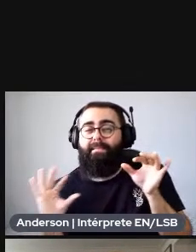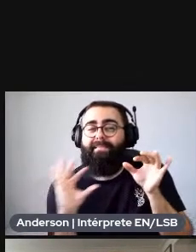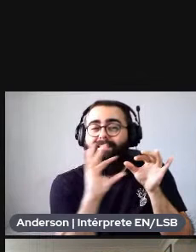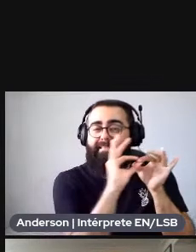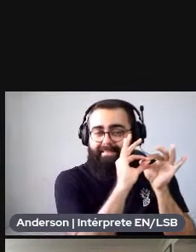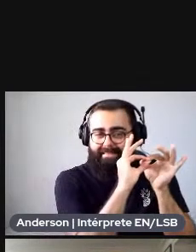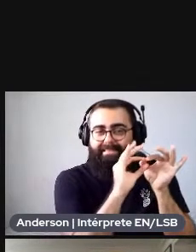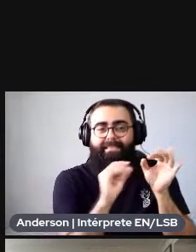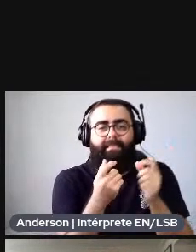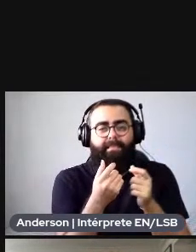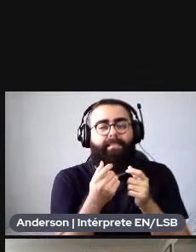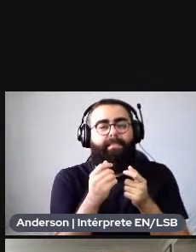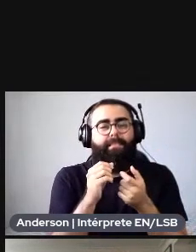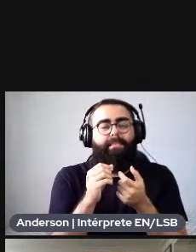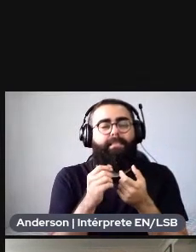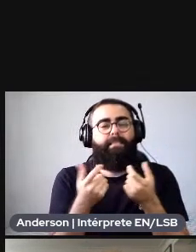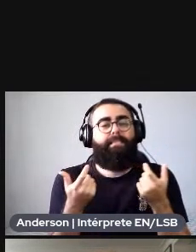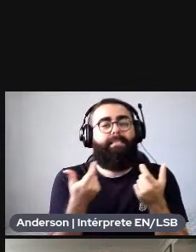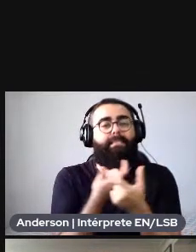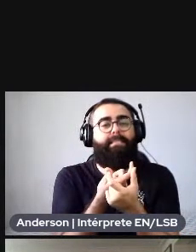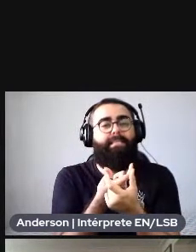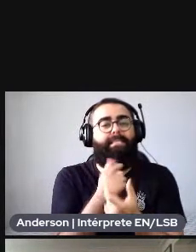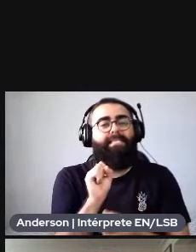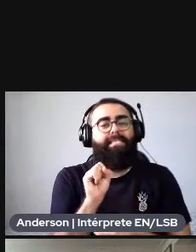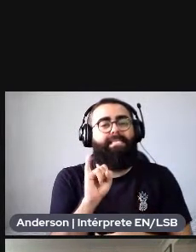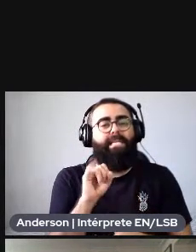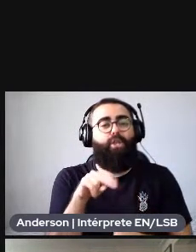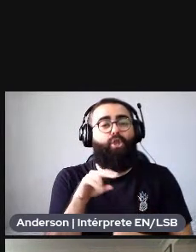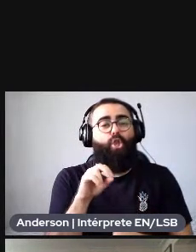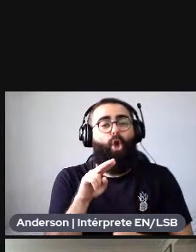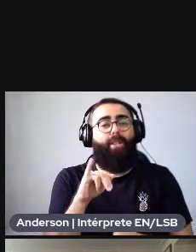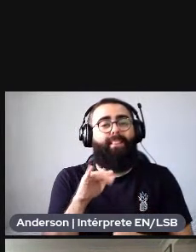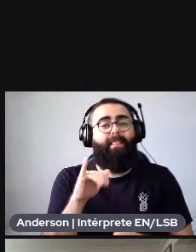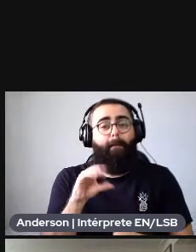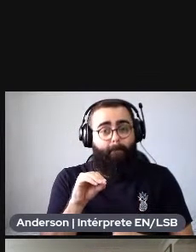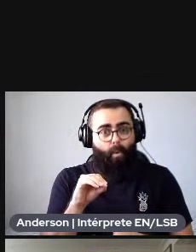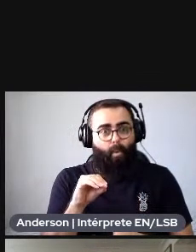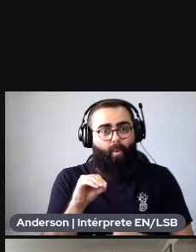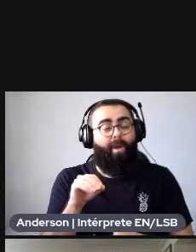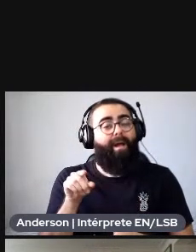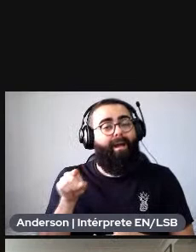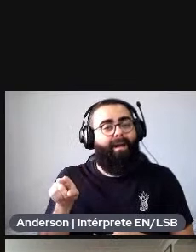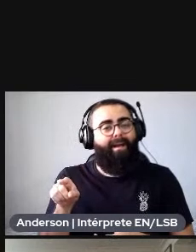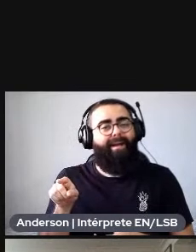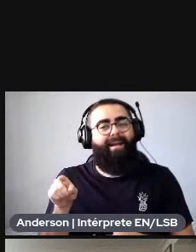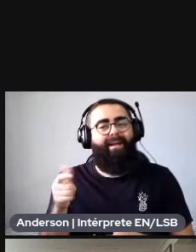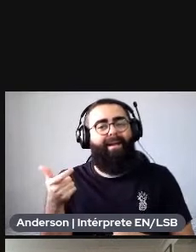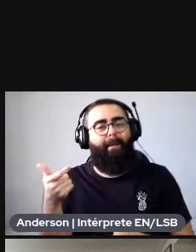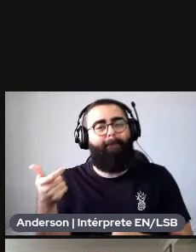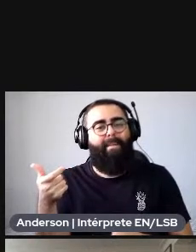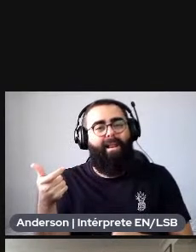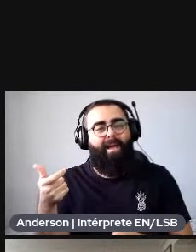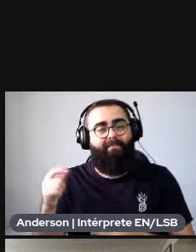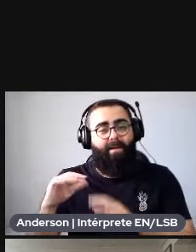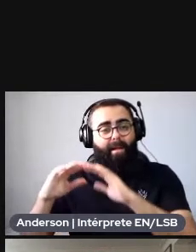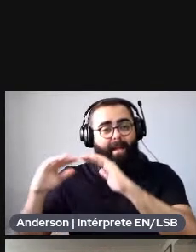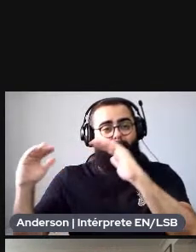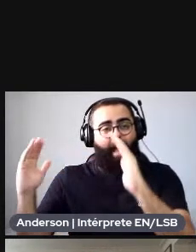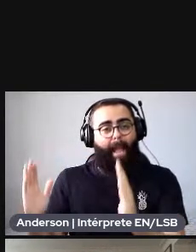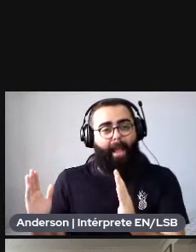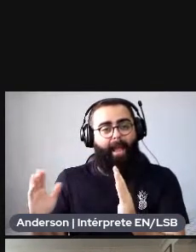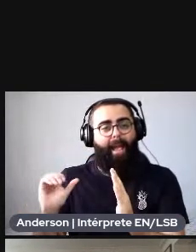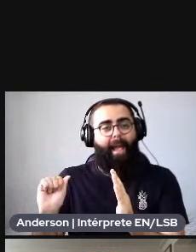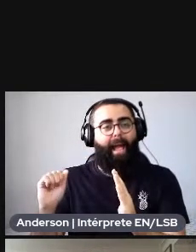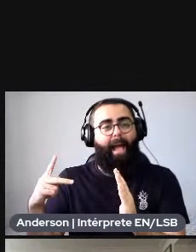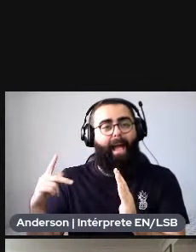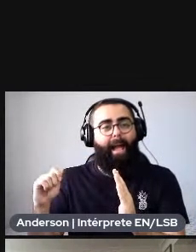em aparelho e equipamento. Portanto, é disto que estamos a falar. Eu não contabilizei nem aparelho nem equipamento naqueles